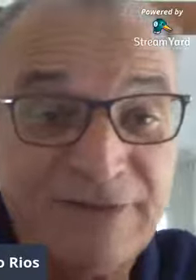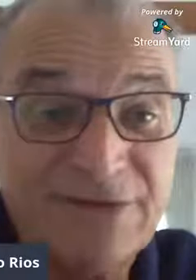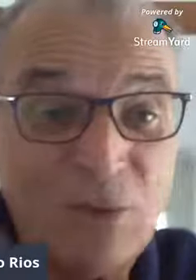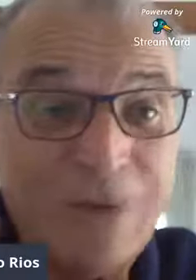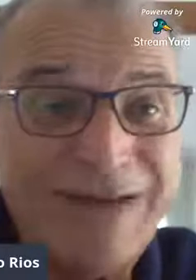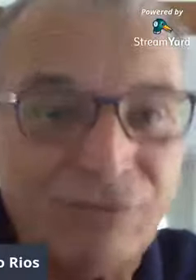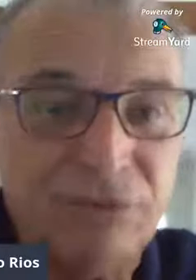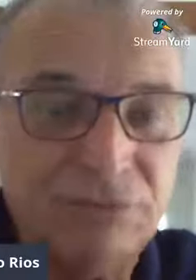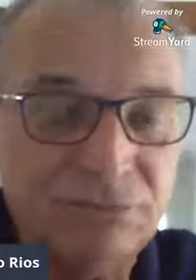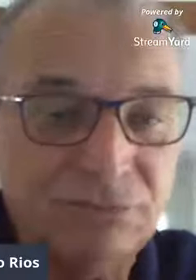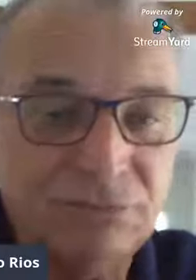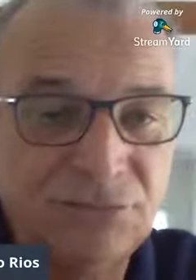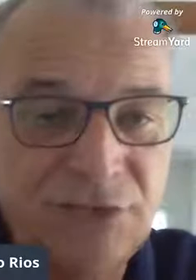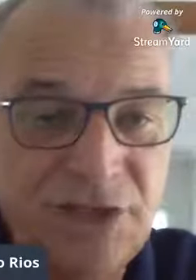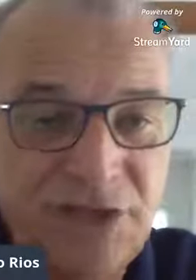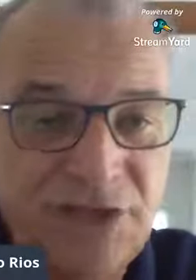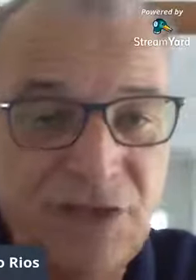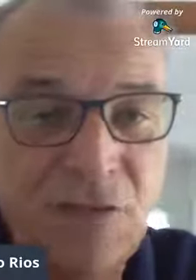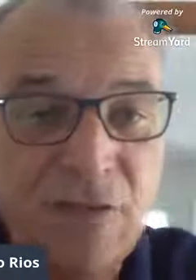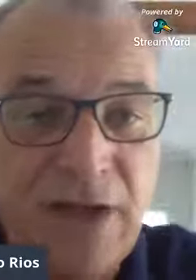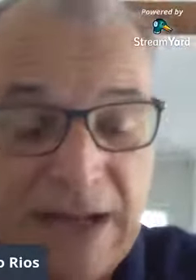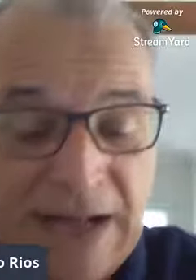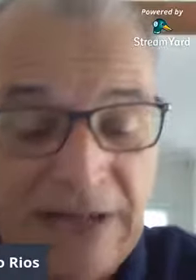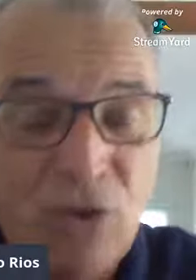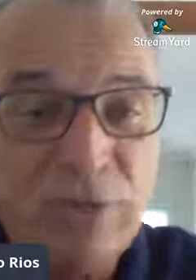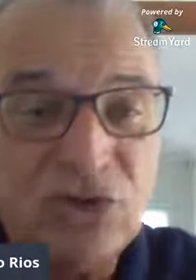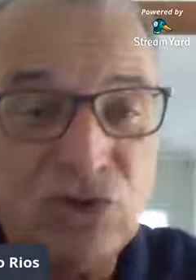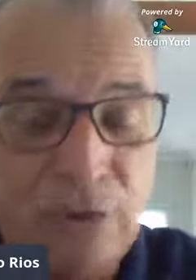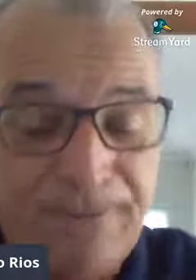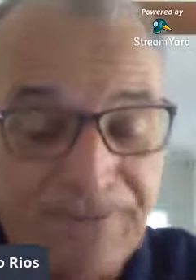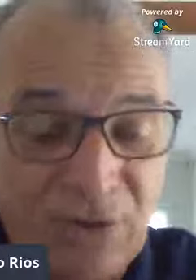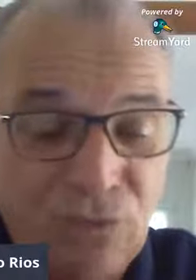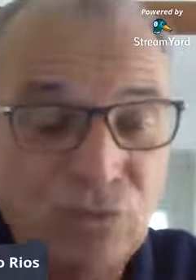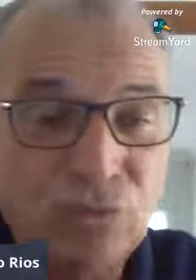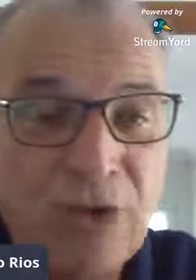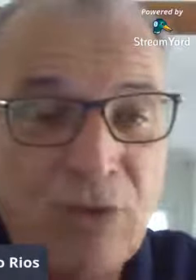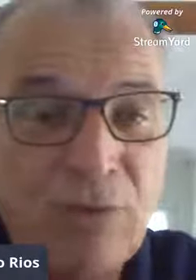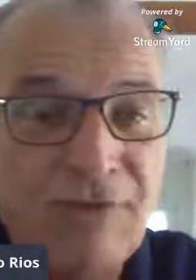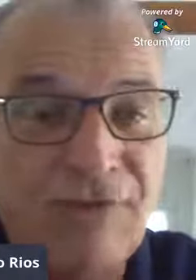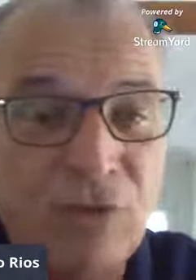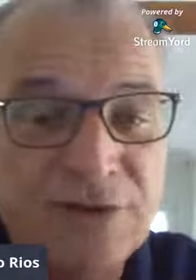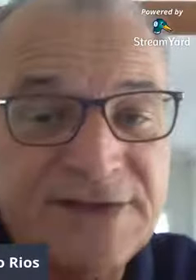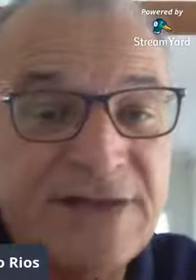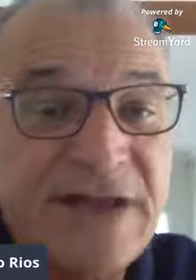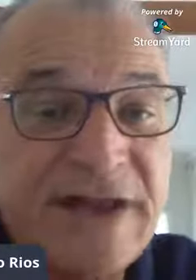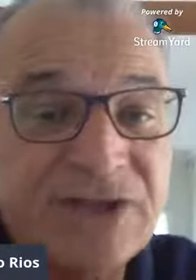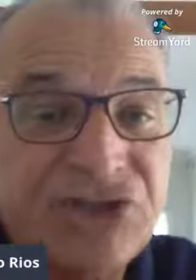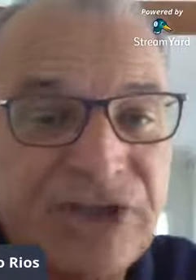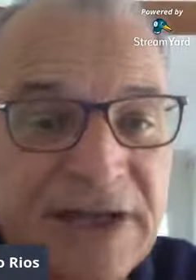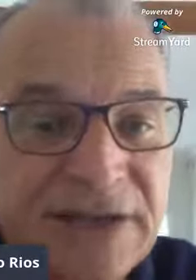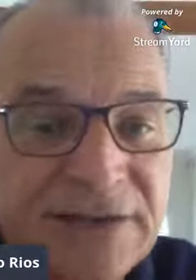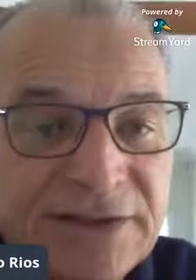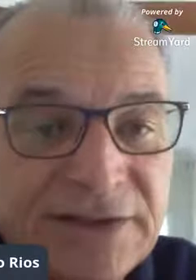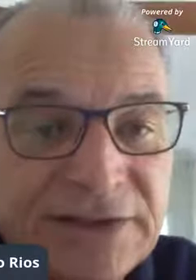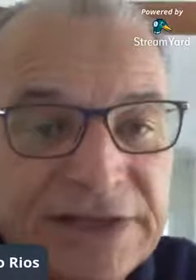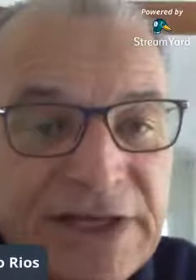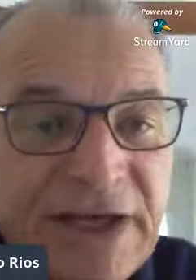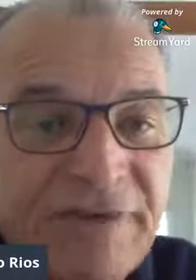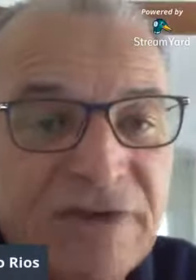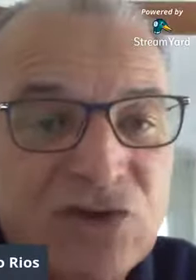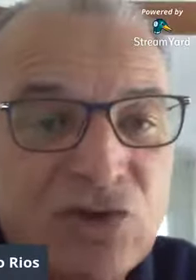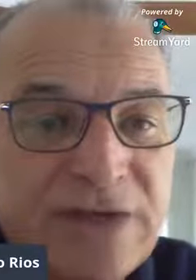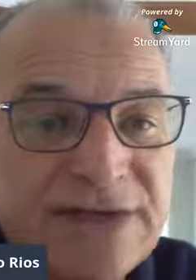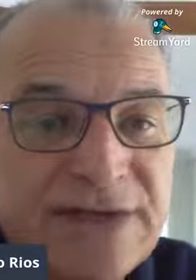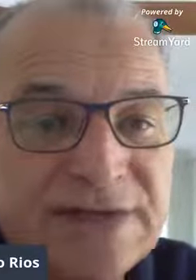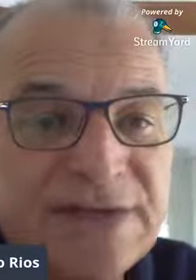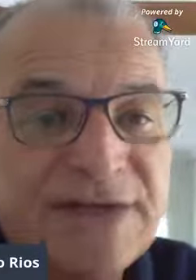ser olhado. Então, aí começou uma força sinérgica que avançou